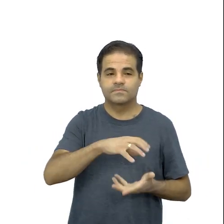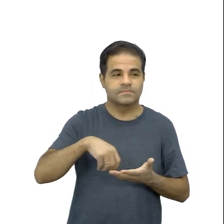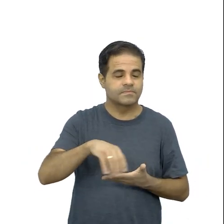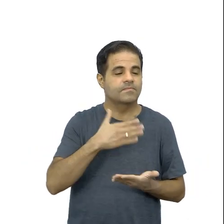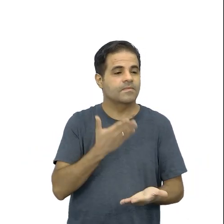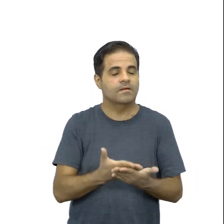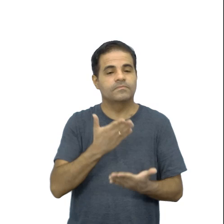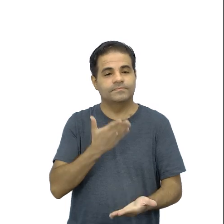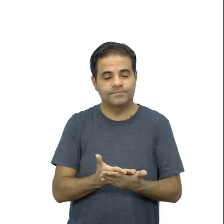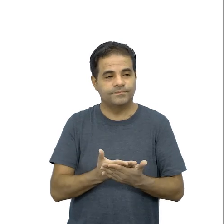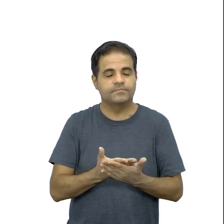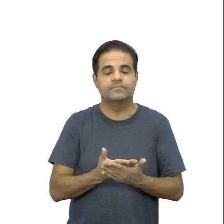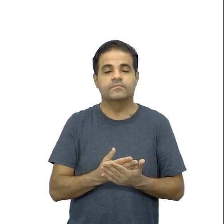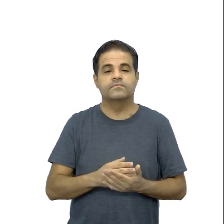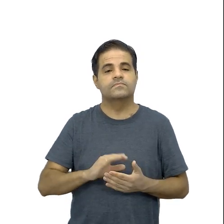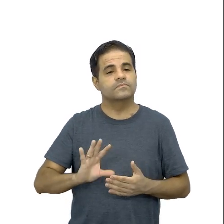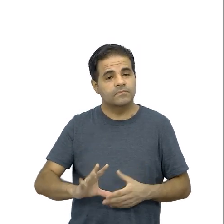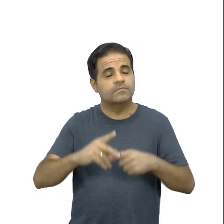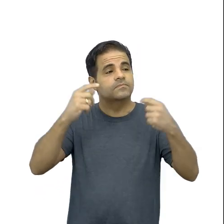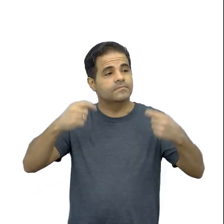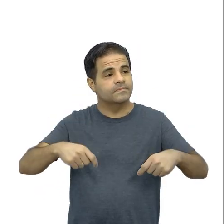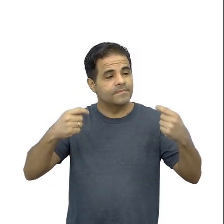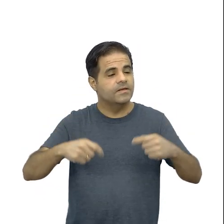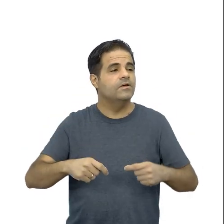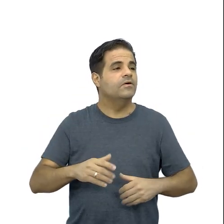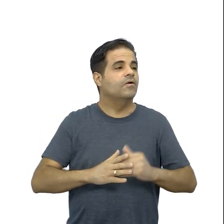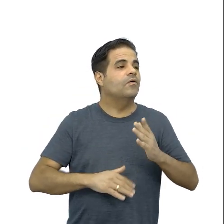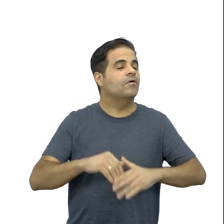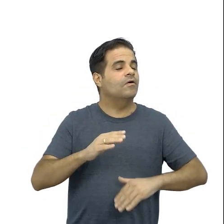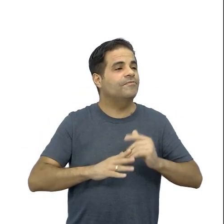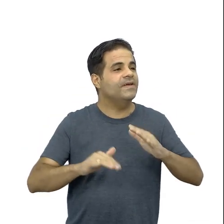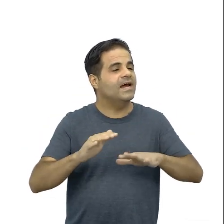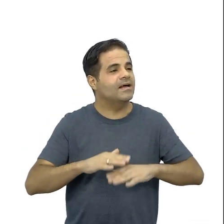aulas. E que condições são necessárias para que isso aconteça, né?